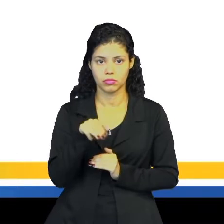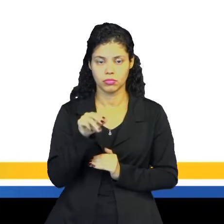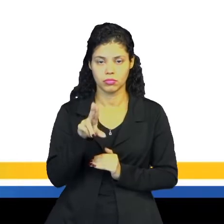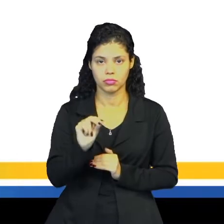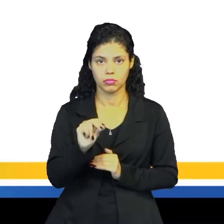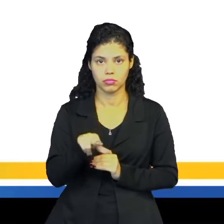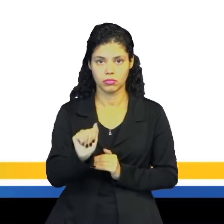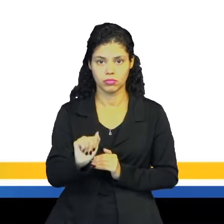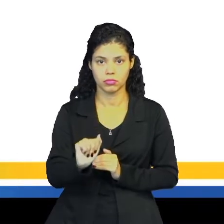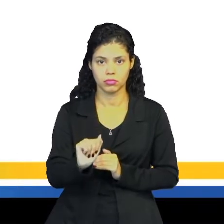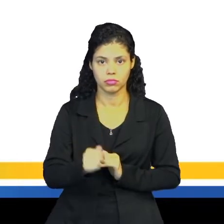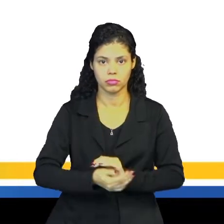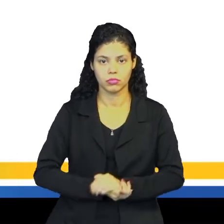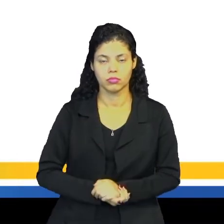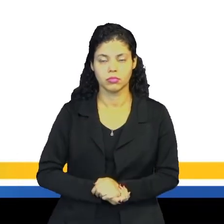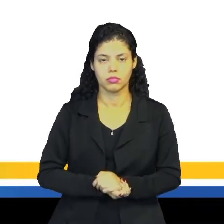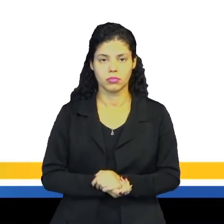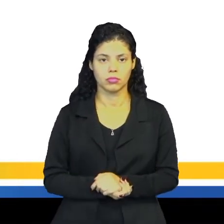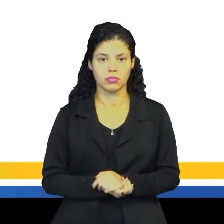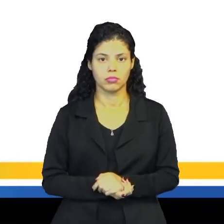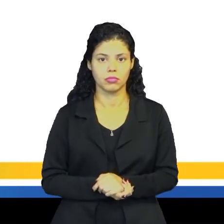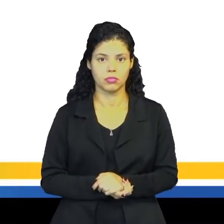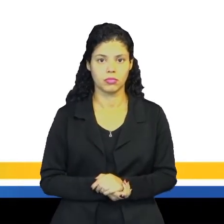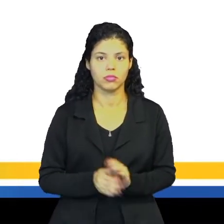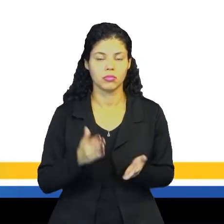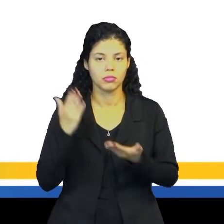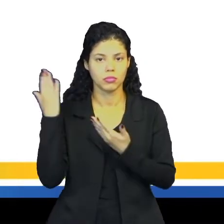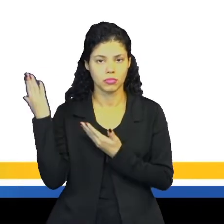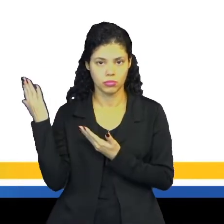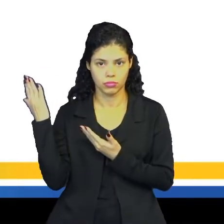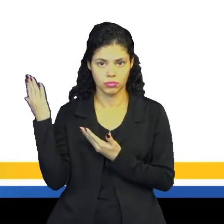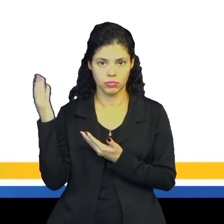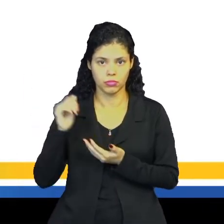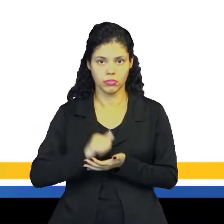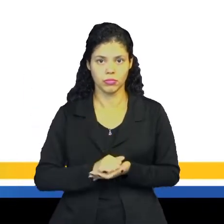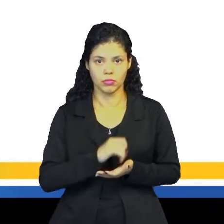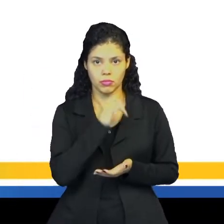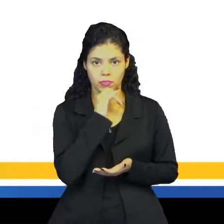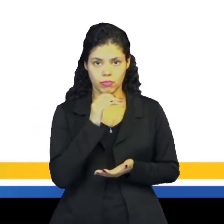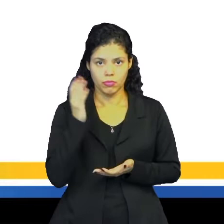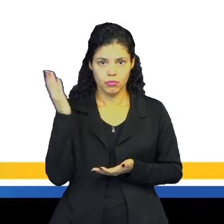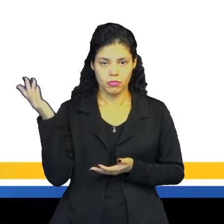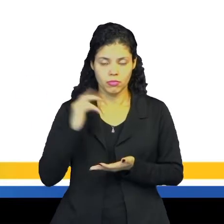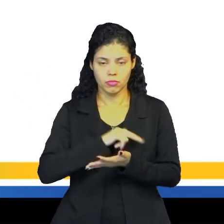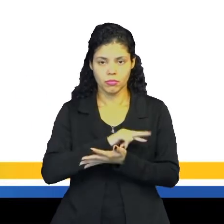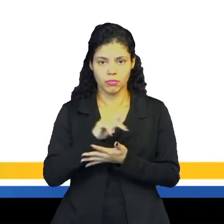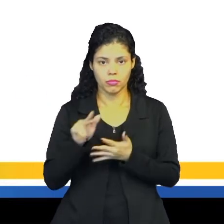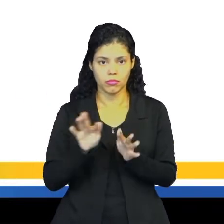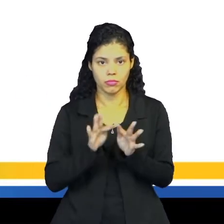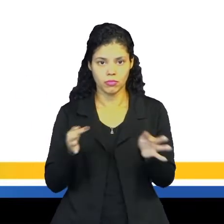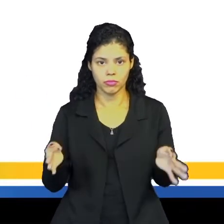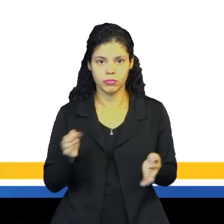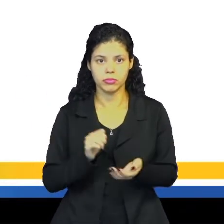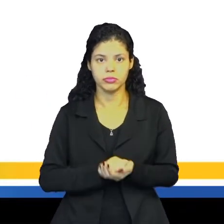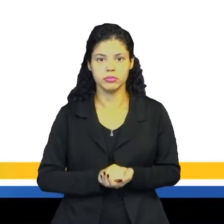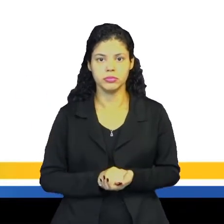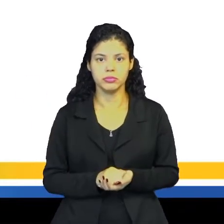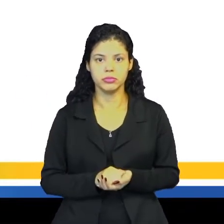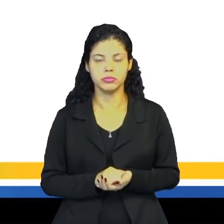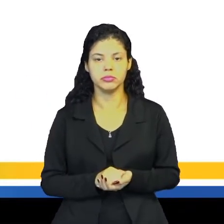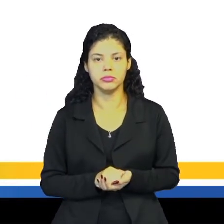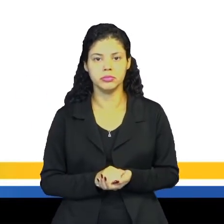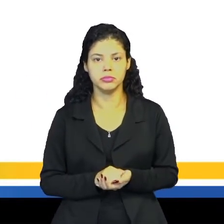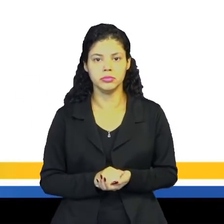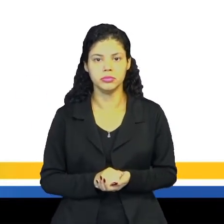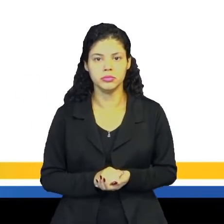o, no e na. Ok? Nós temos ali ao lado um exemplo, né, de frase em inglês,